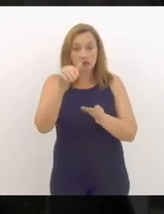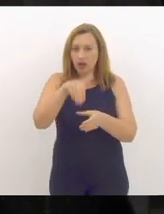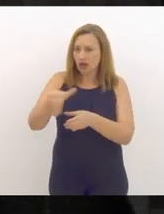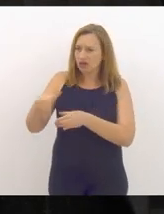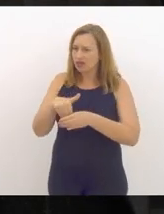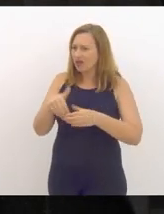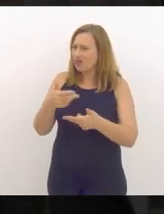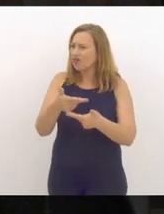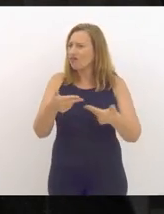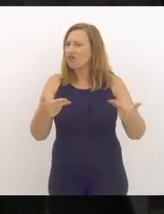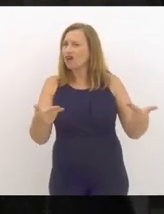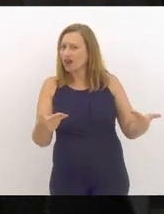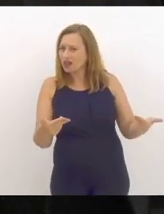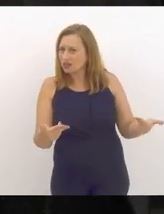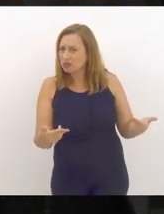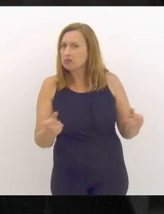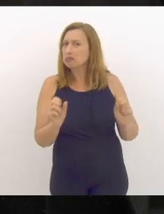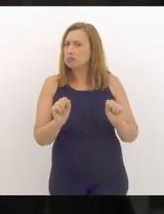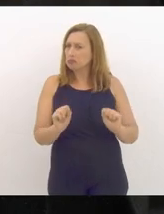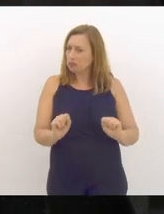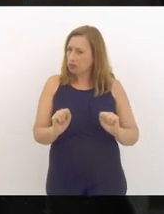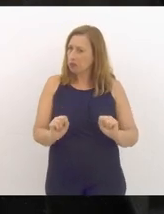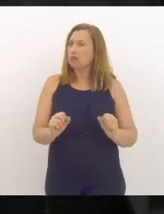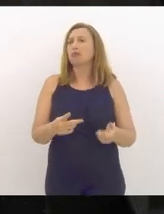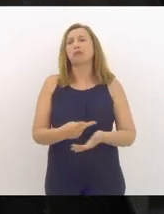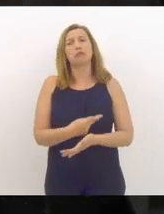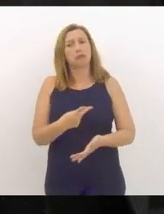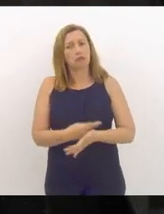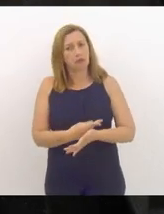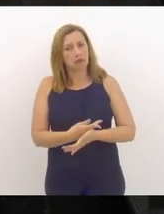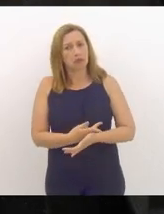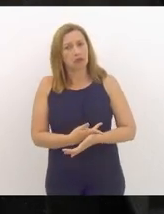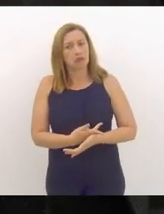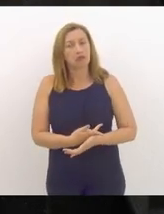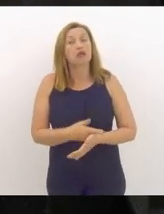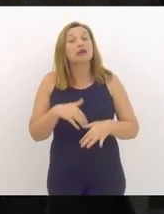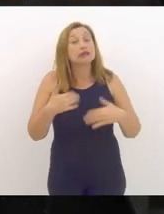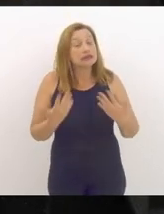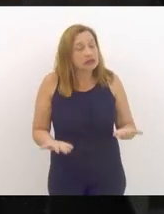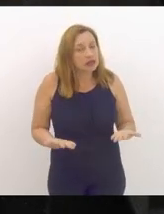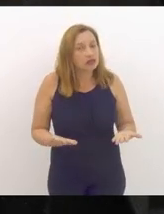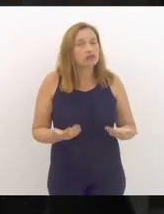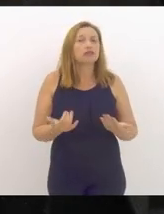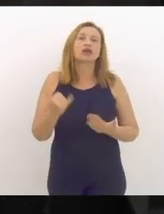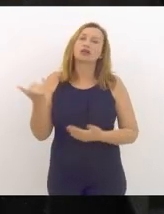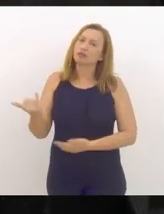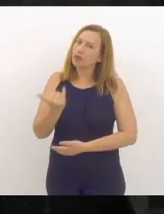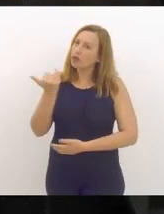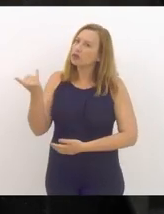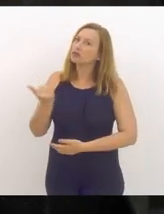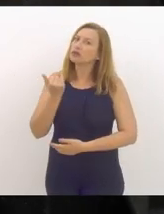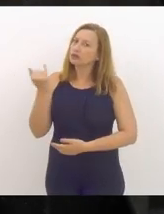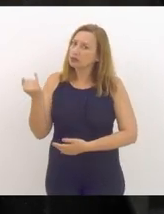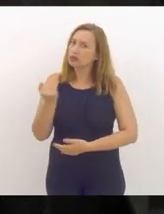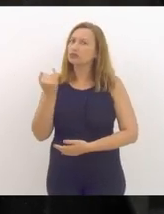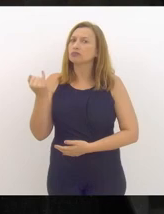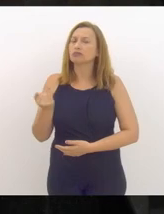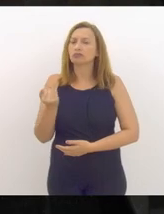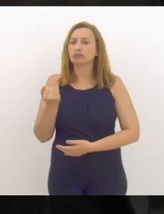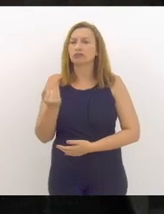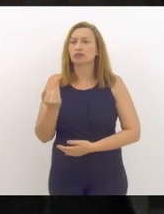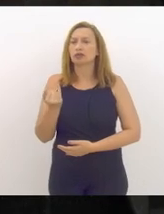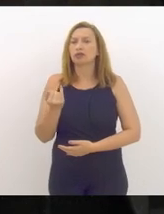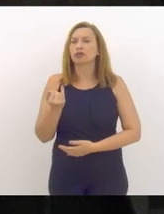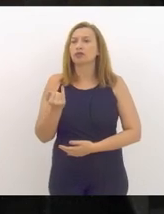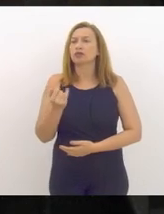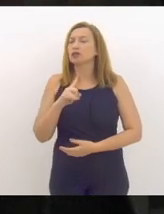muitas hipóteses podem ser aventadas. Então é necessário que